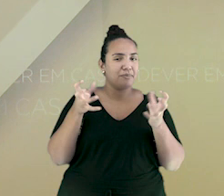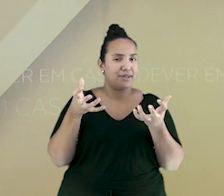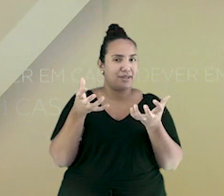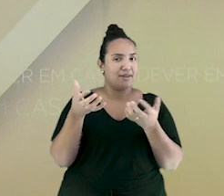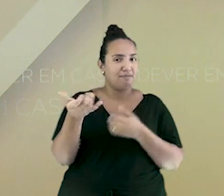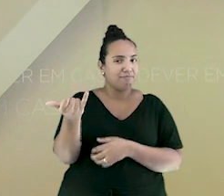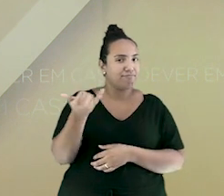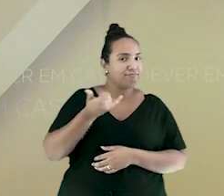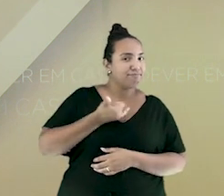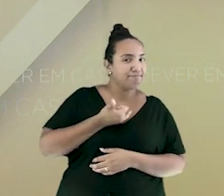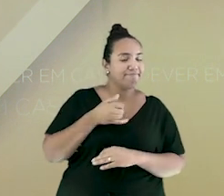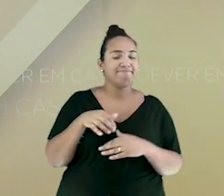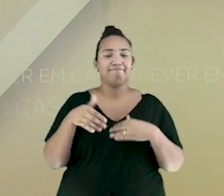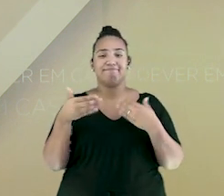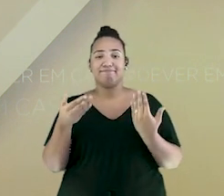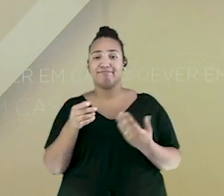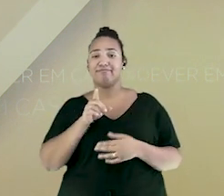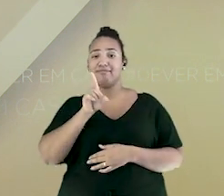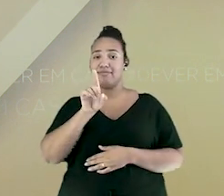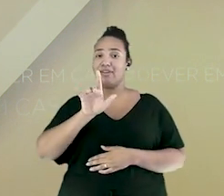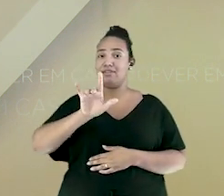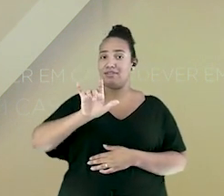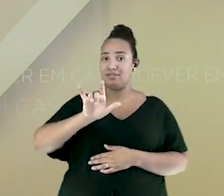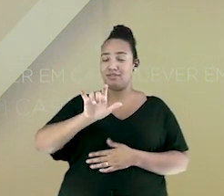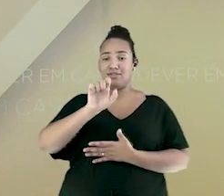contar? Vai lá no nosso Instagram,